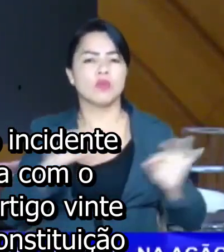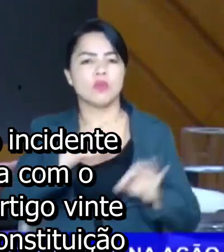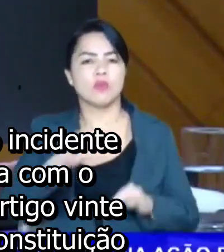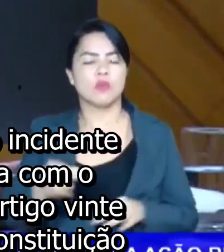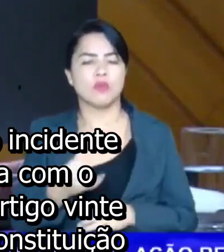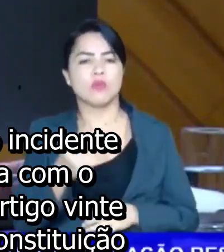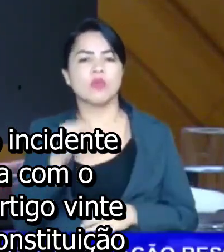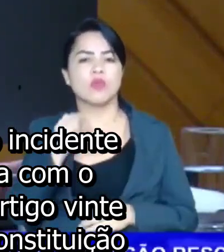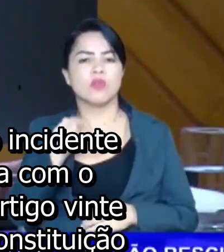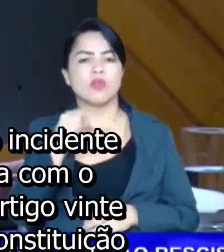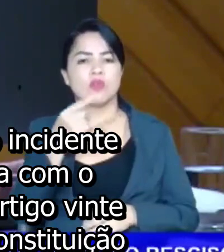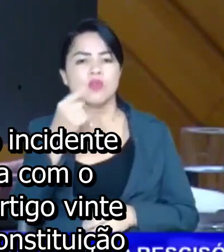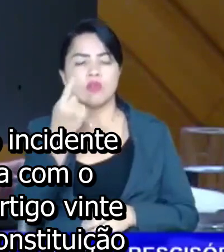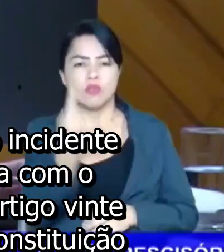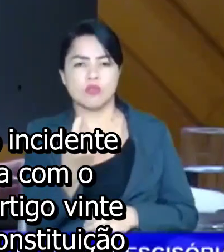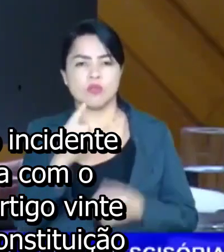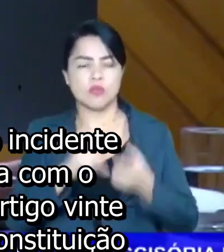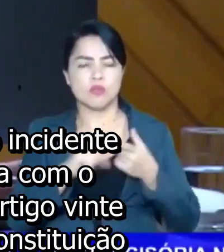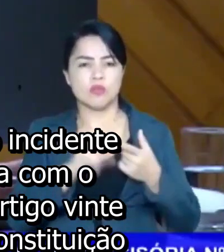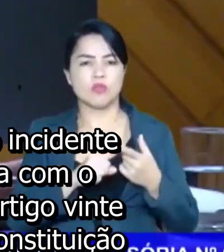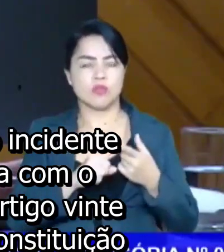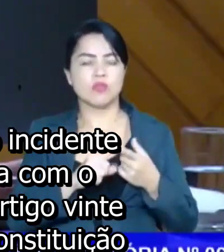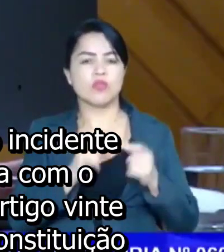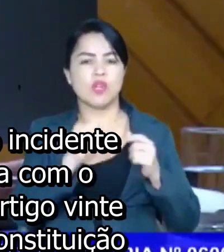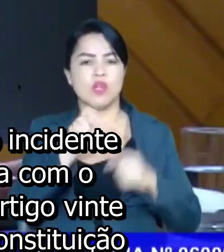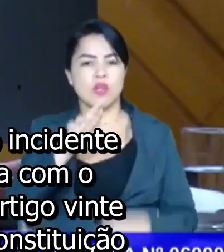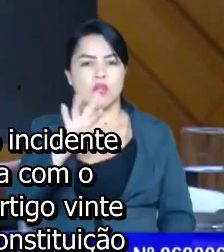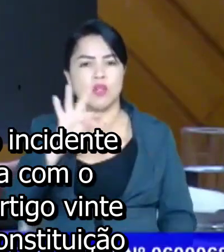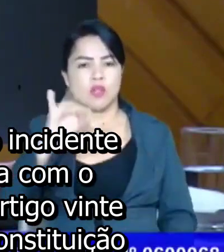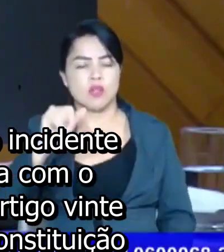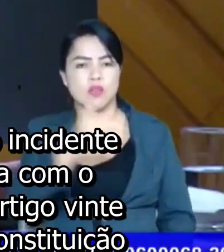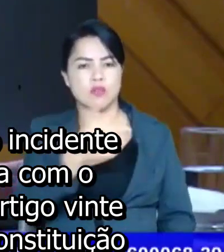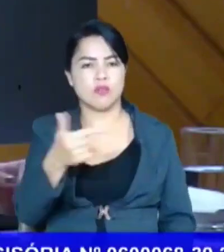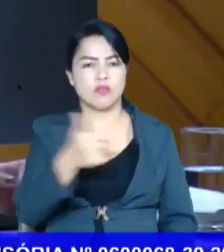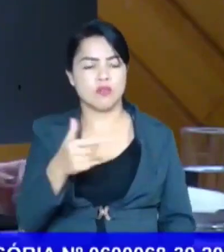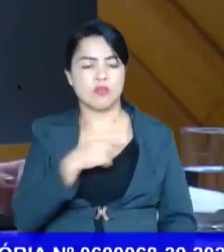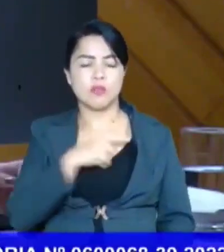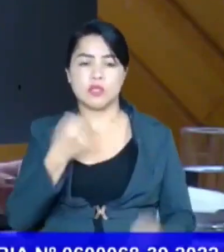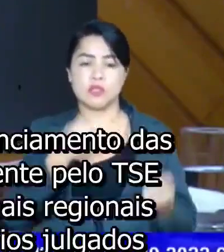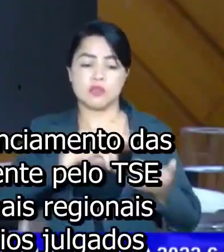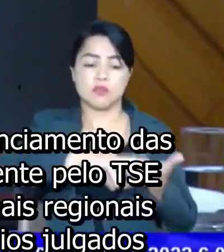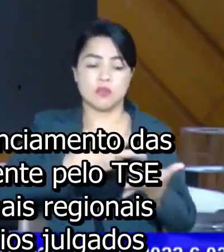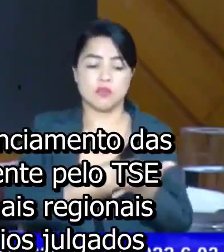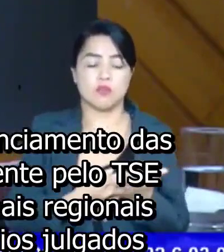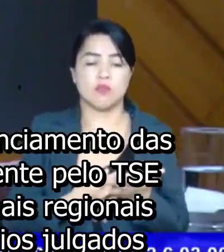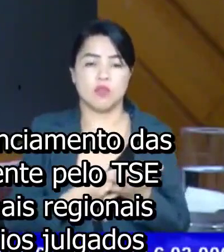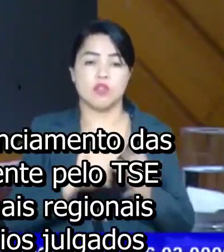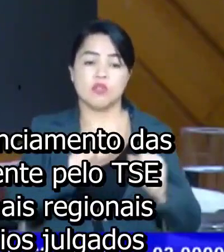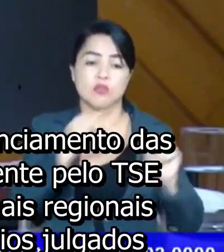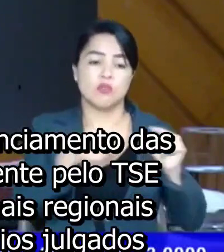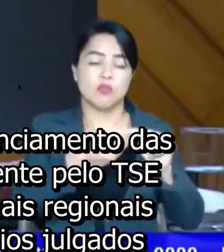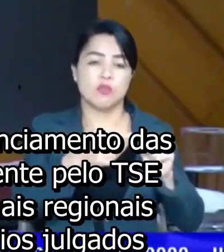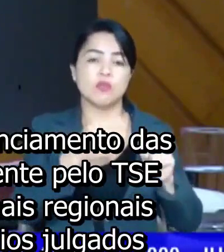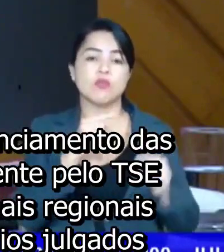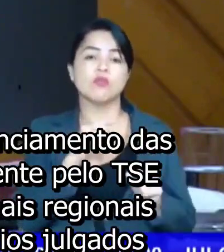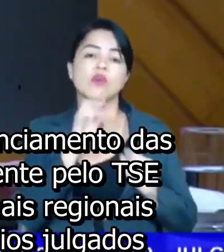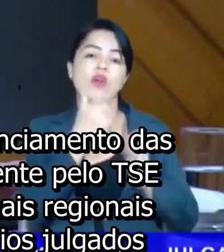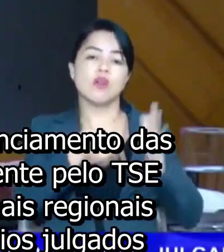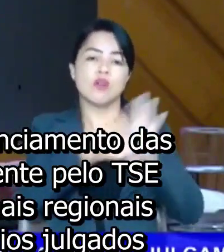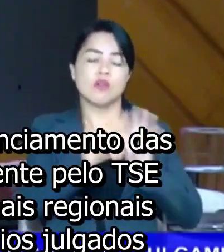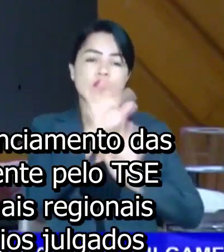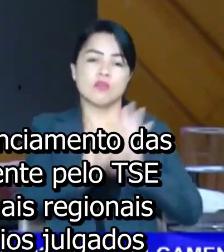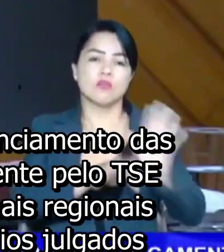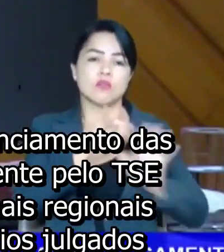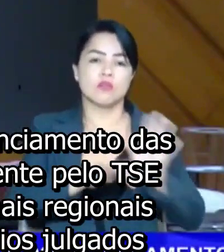inciso 1 do artigo 22 do Código Eleitoral interpretação conforme a Constituição, de forma a possibilitar o manejo de ação